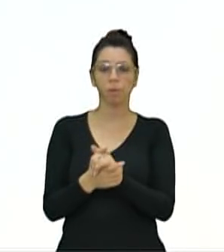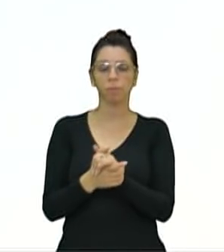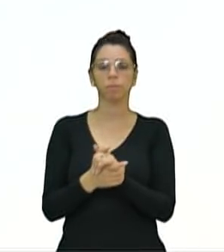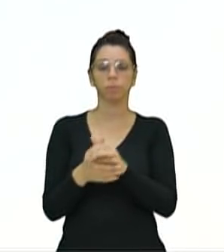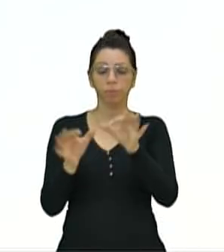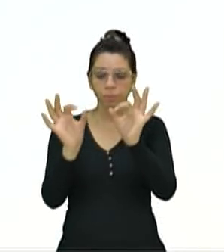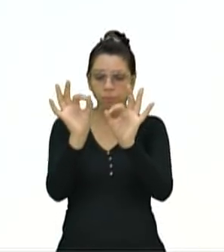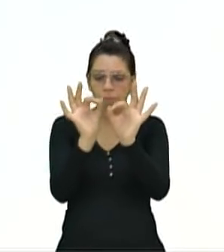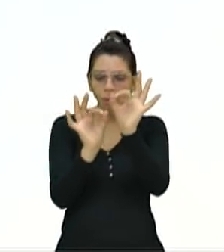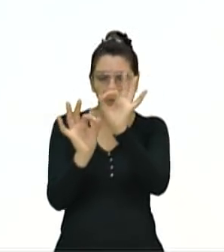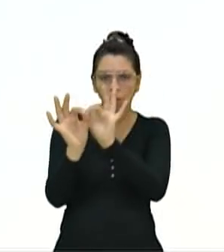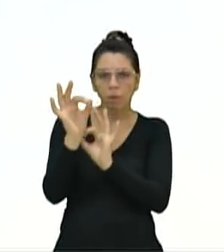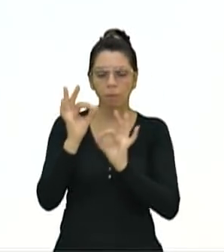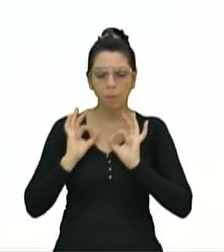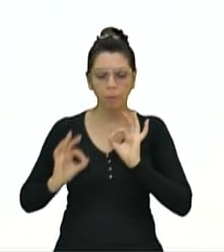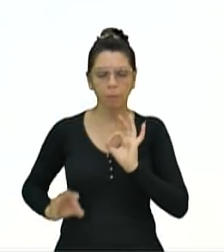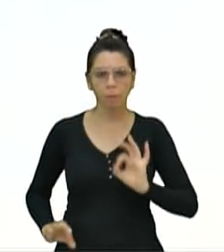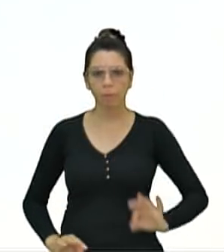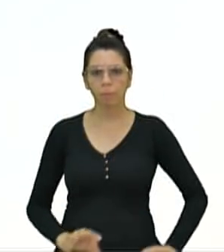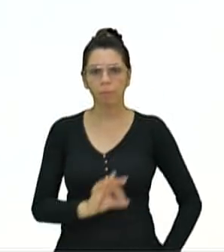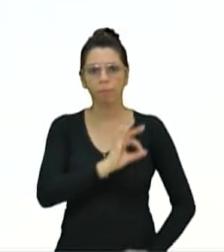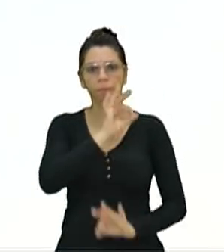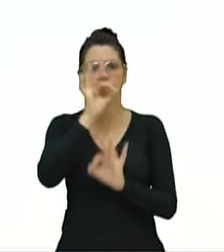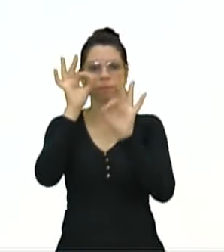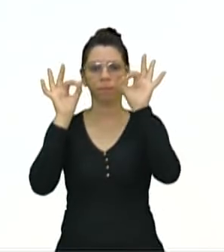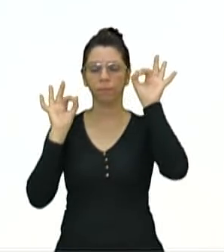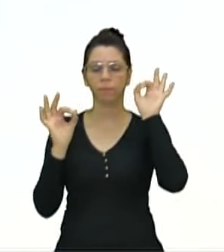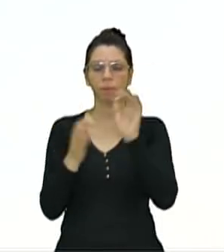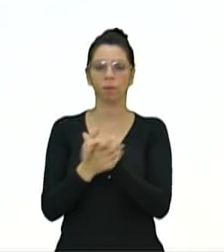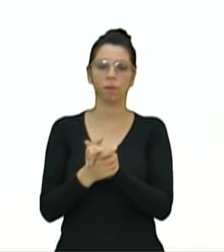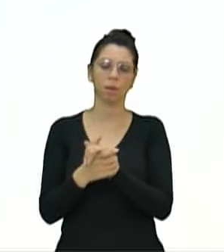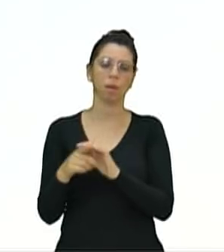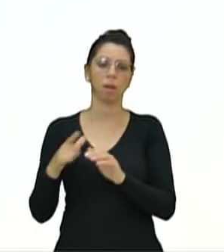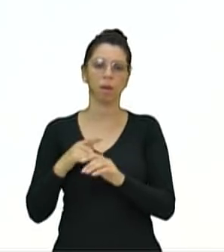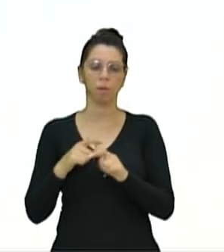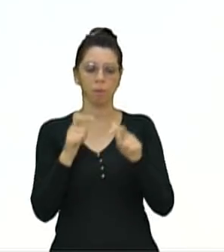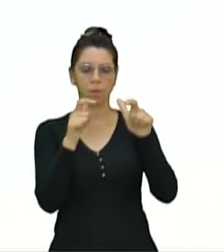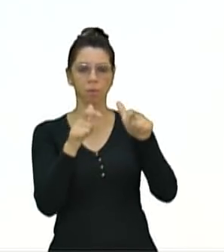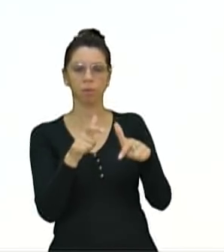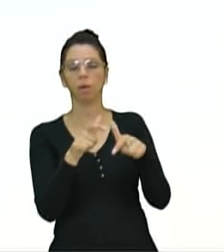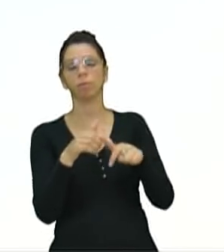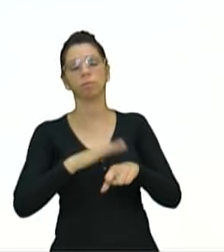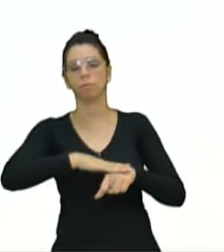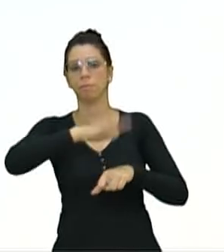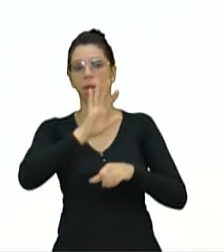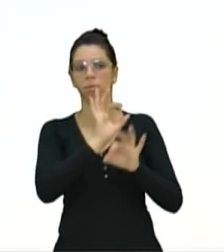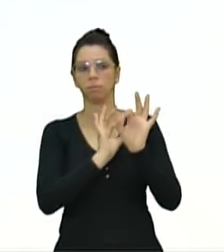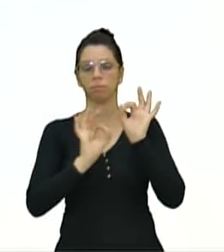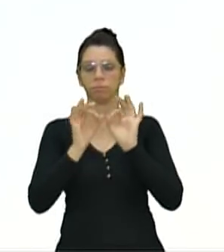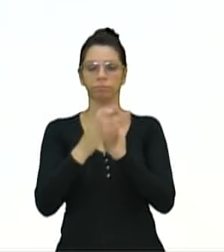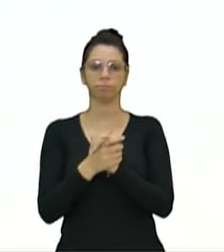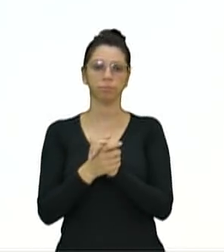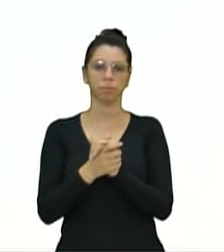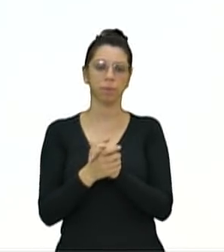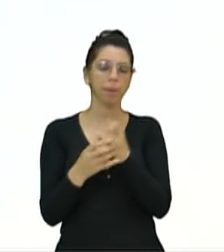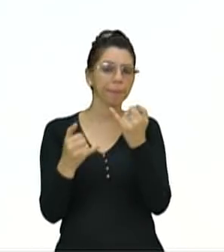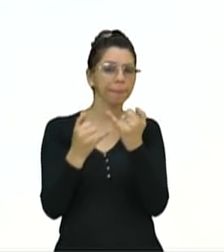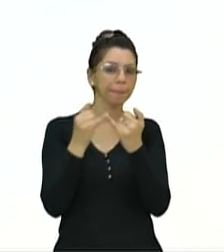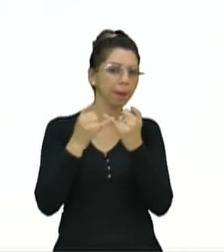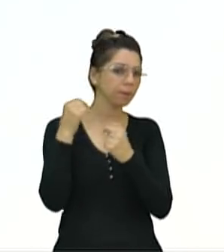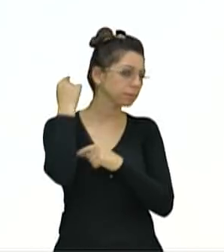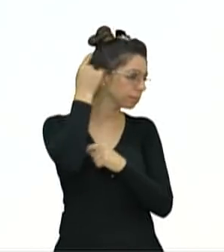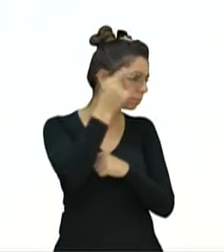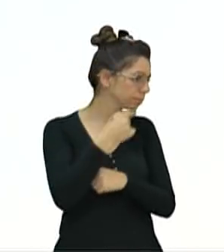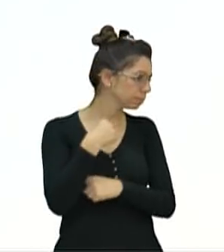distribuídos por todo o corpo, tá? Mas algumas partes têm mais linfonodos. Por exemplo, próximos à nossa